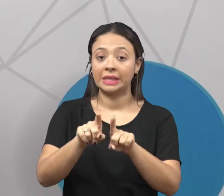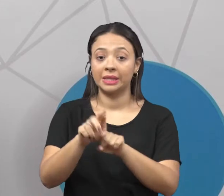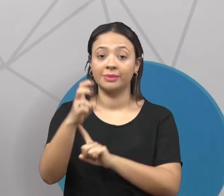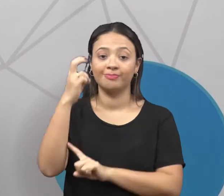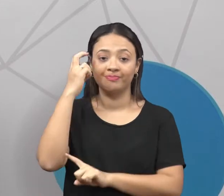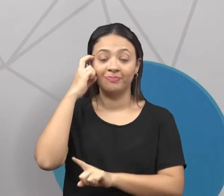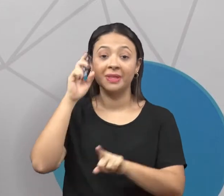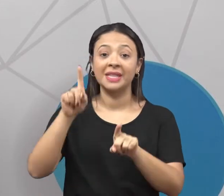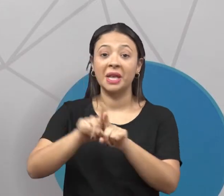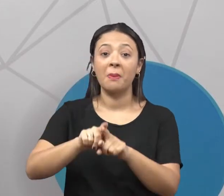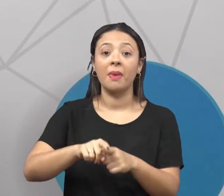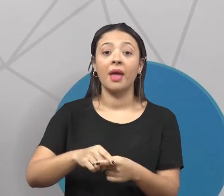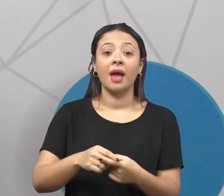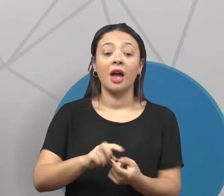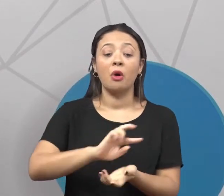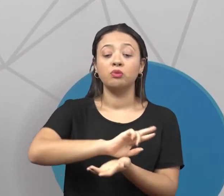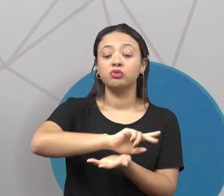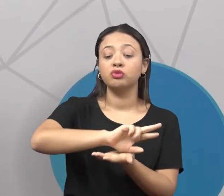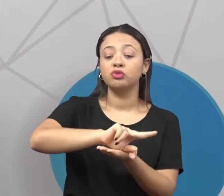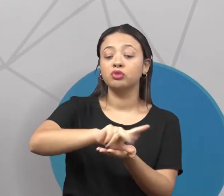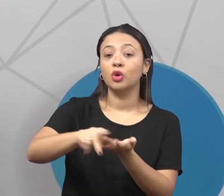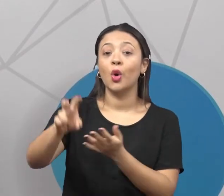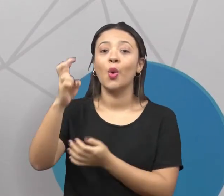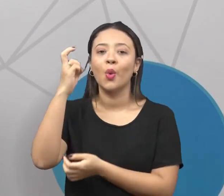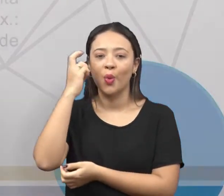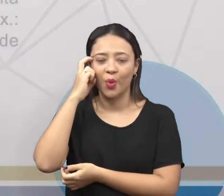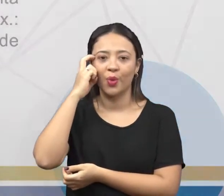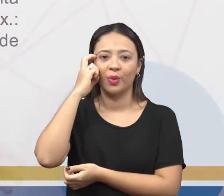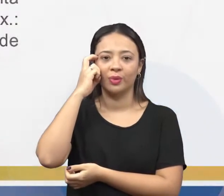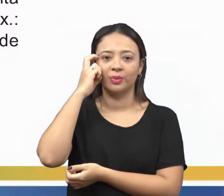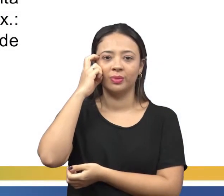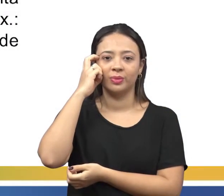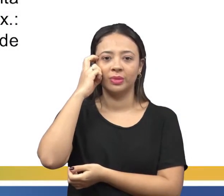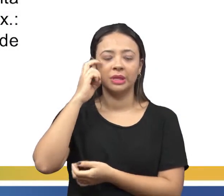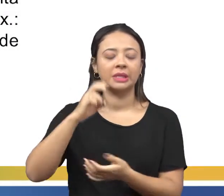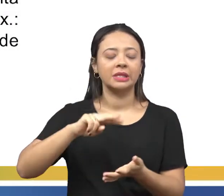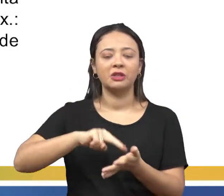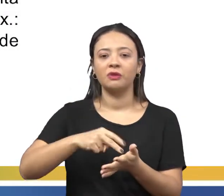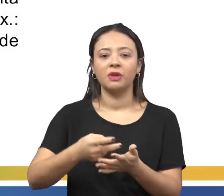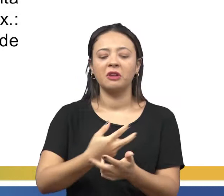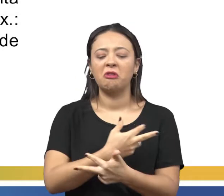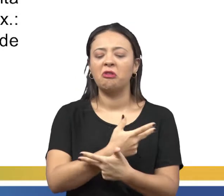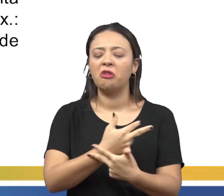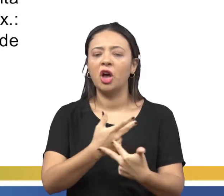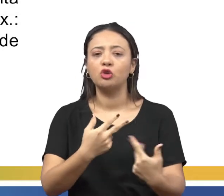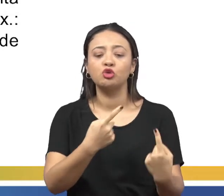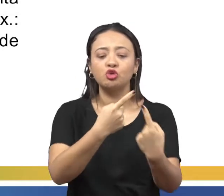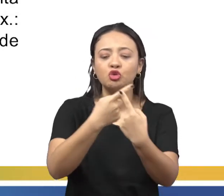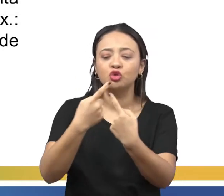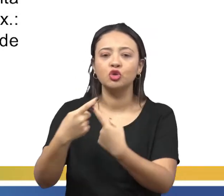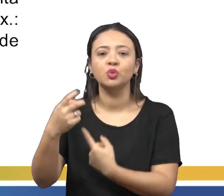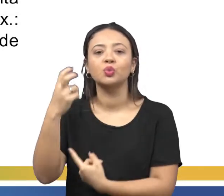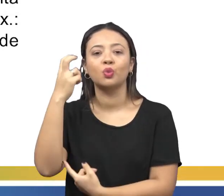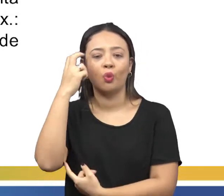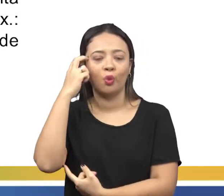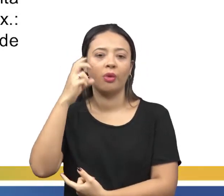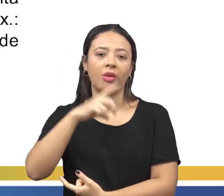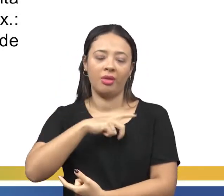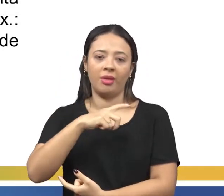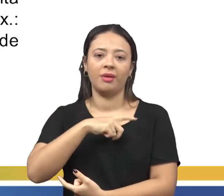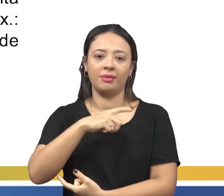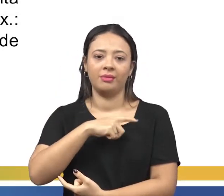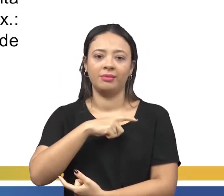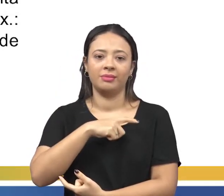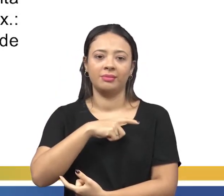da diversidade, a diversidade cultural. Diversidade significa variedade, né, diferença, né? Quando a gente